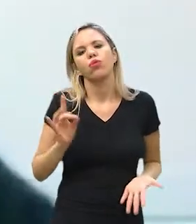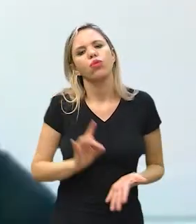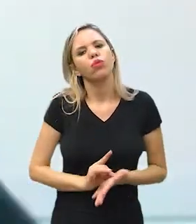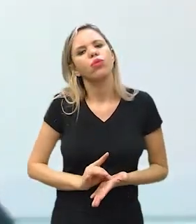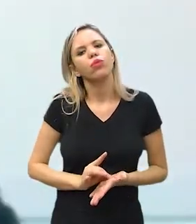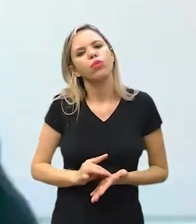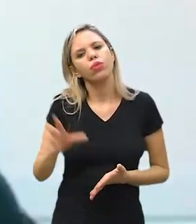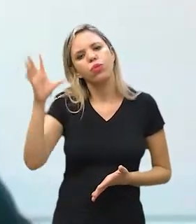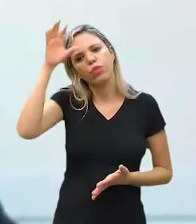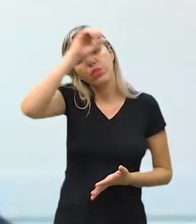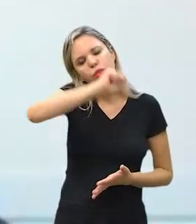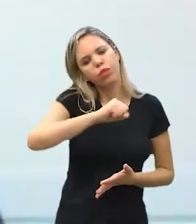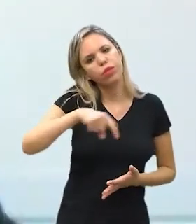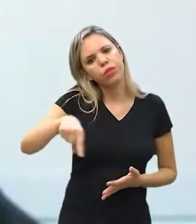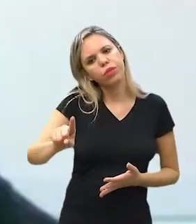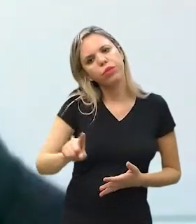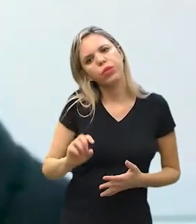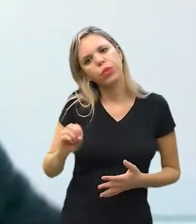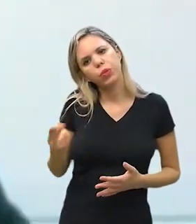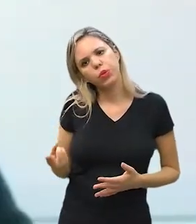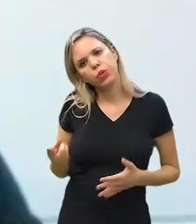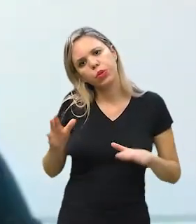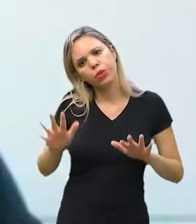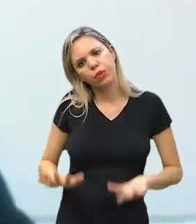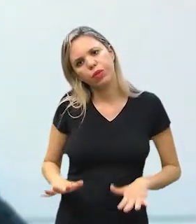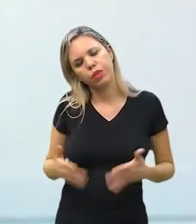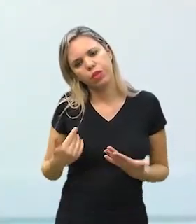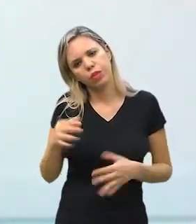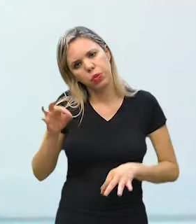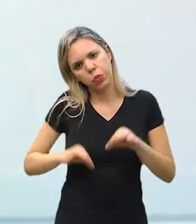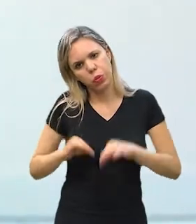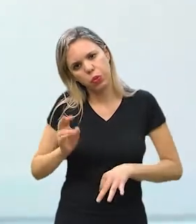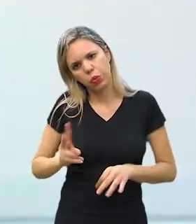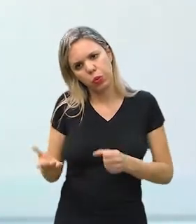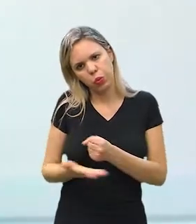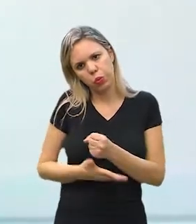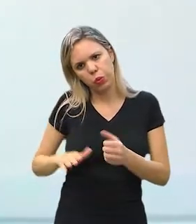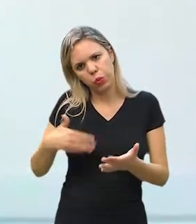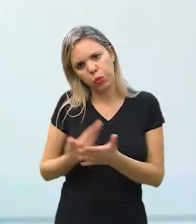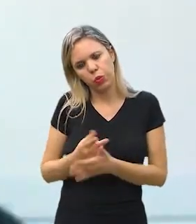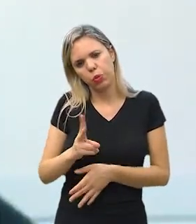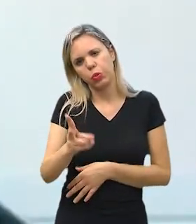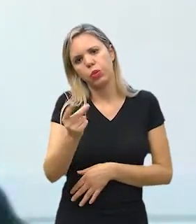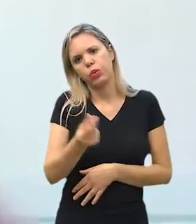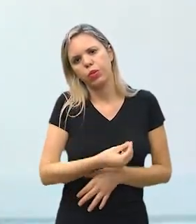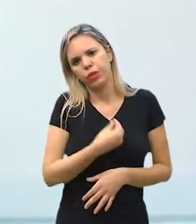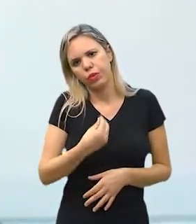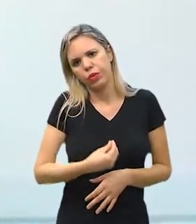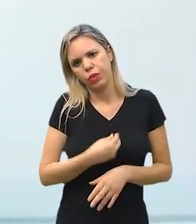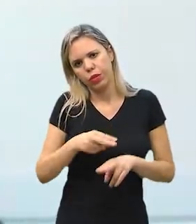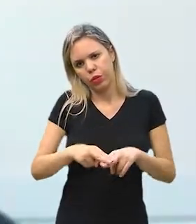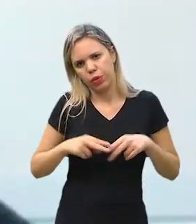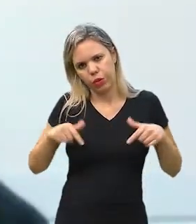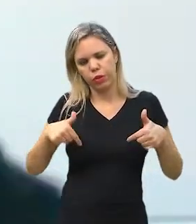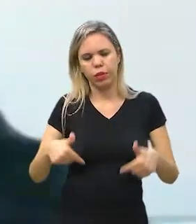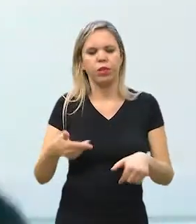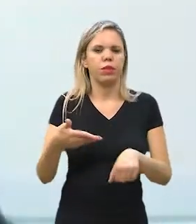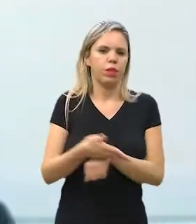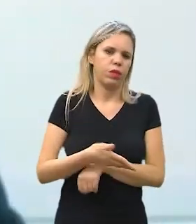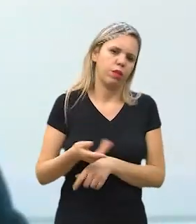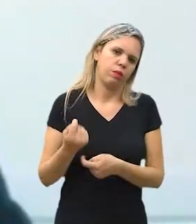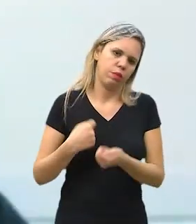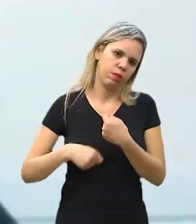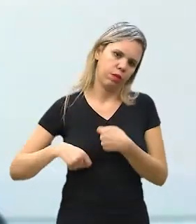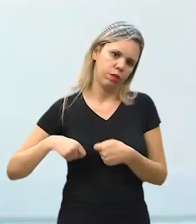falei, pô, ou eu realmente aprendo, ou eu vou para cima, ou eu vou ficar aqui nessa oficina pequenininha até o resto da minha vida. Foi por isso